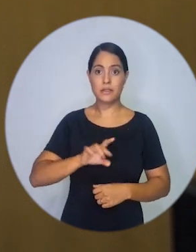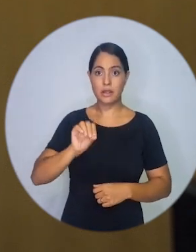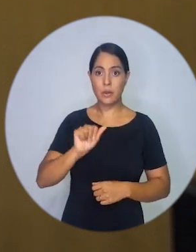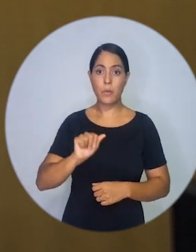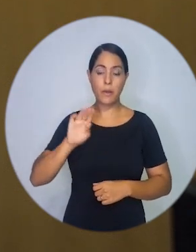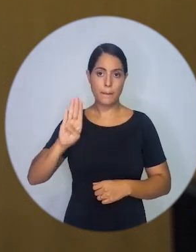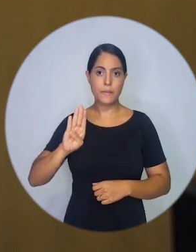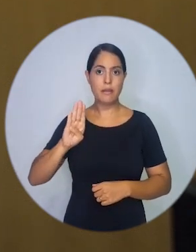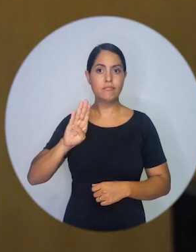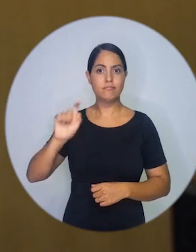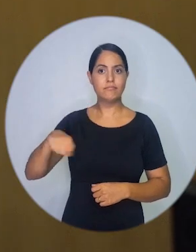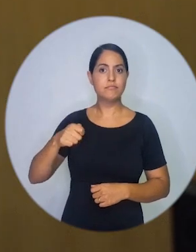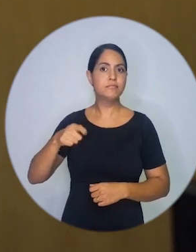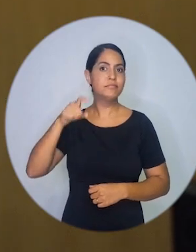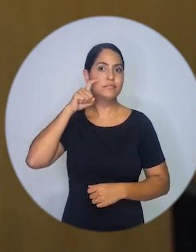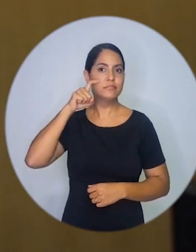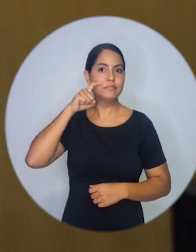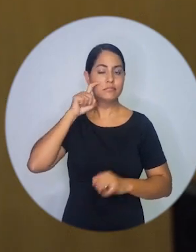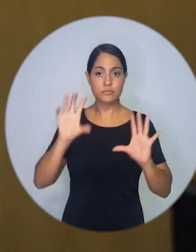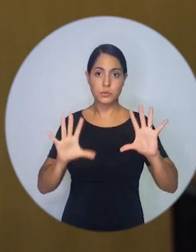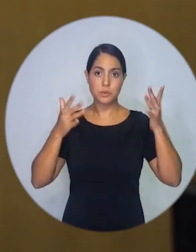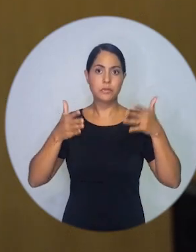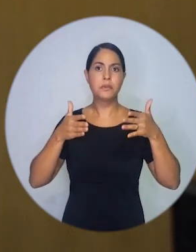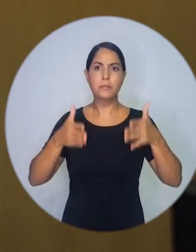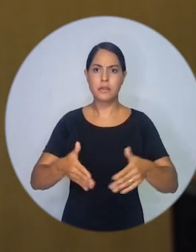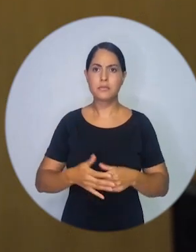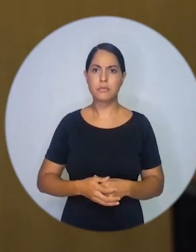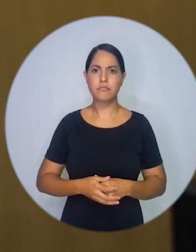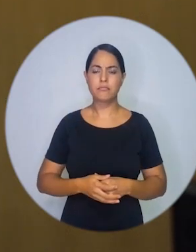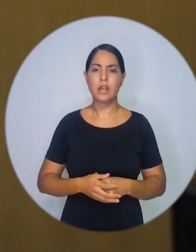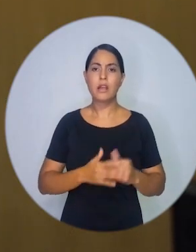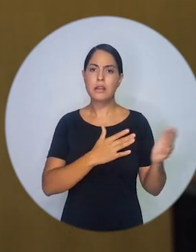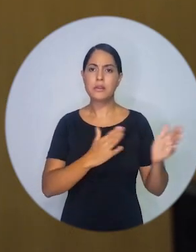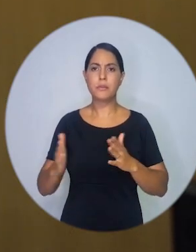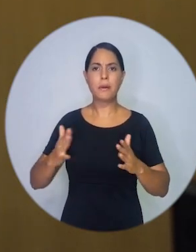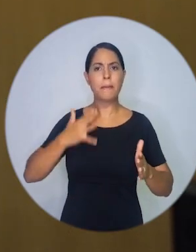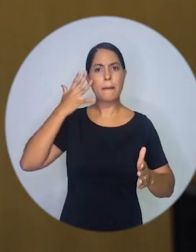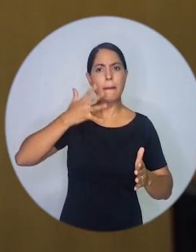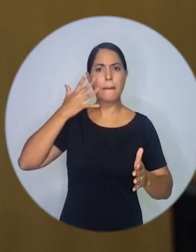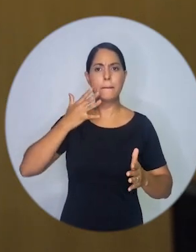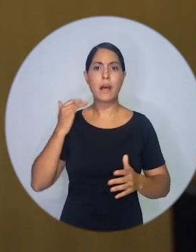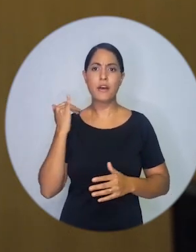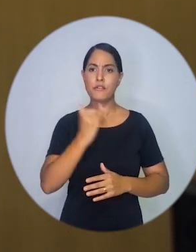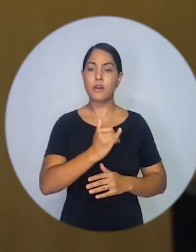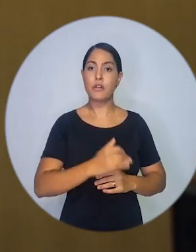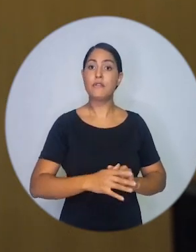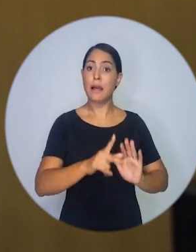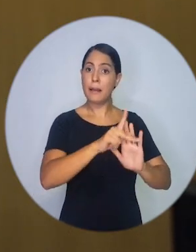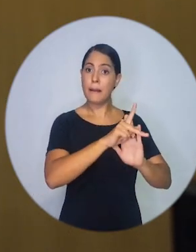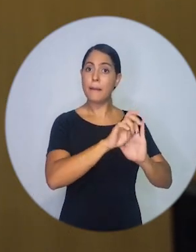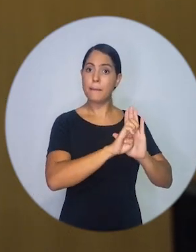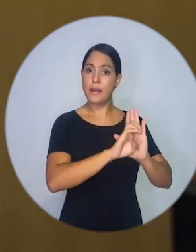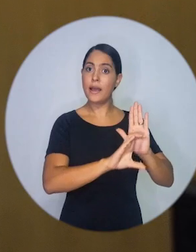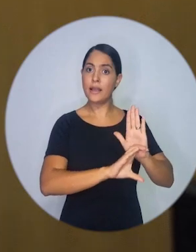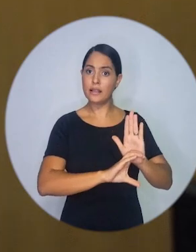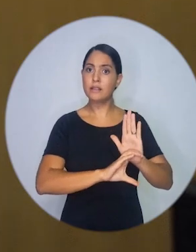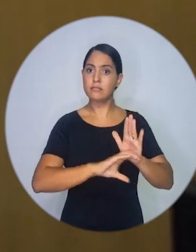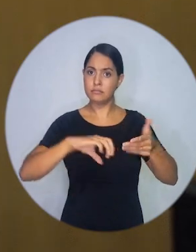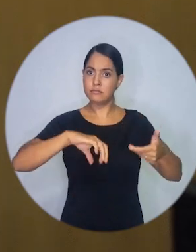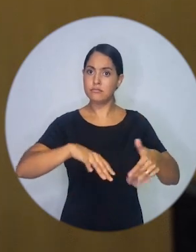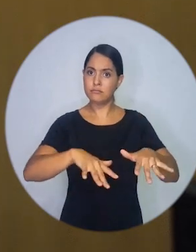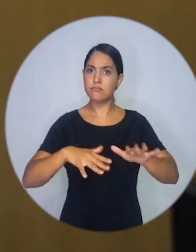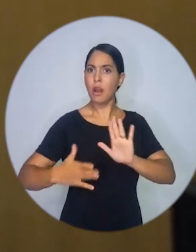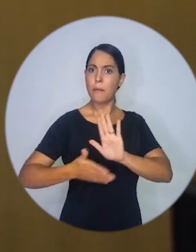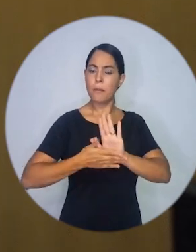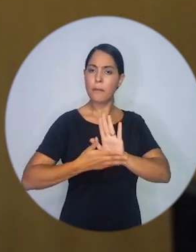do evento e, durante o discurso de abertura, anunciou que a entidade vai apresentar uma proposta de emenda à Constituição no Congresso